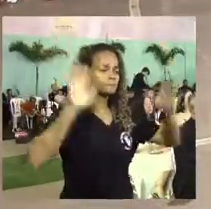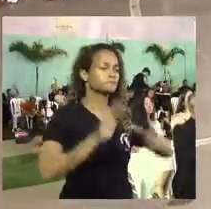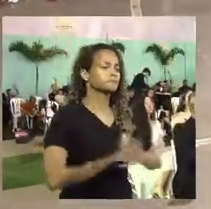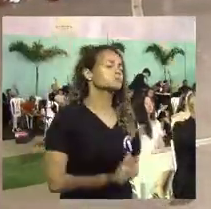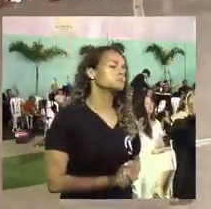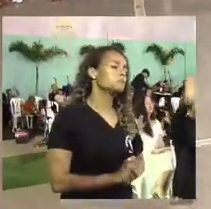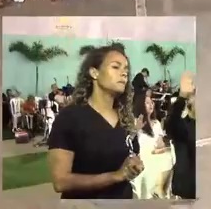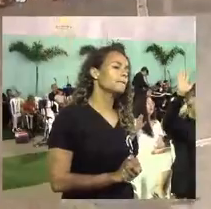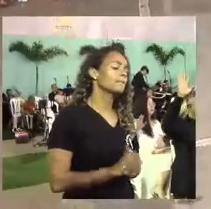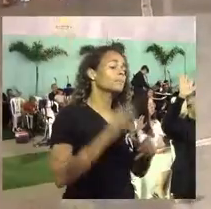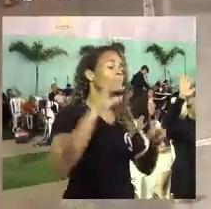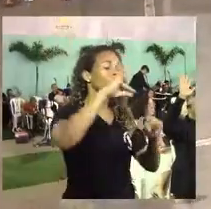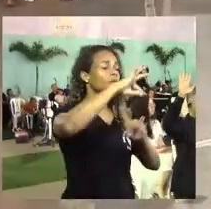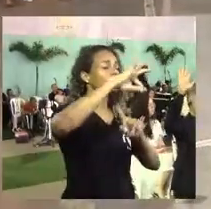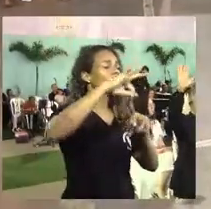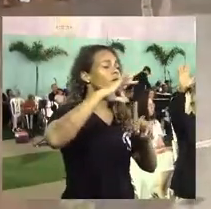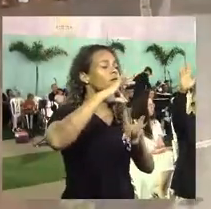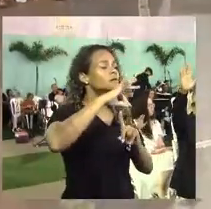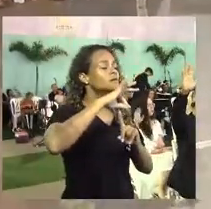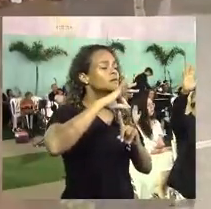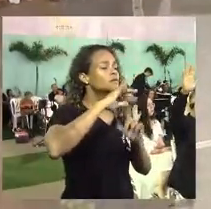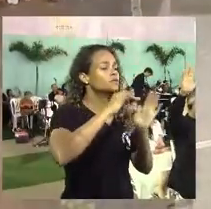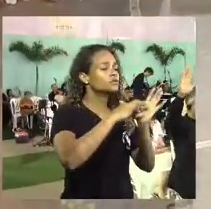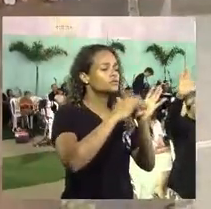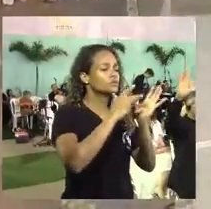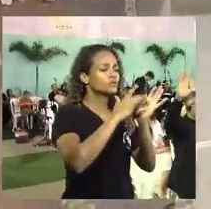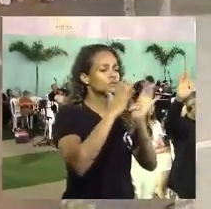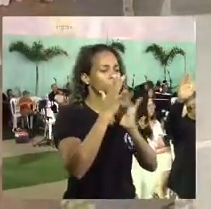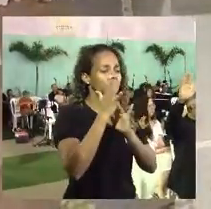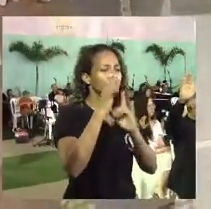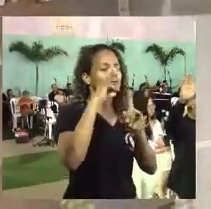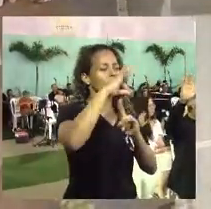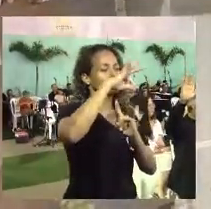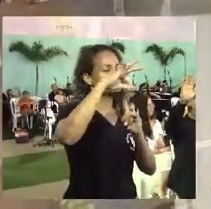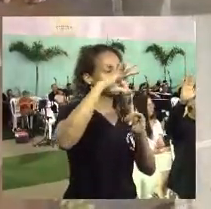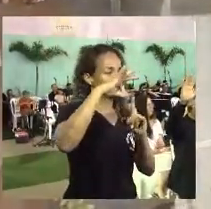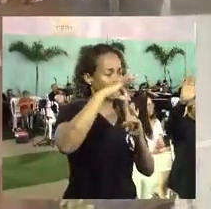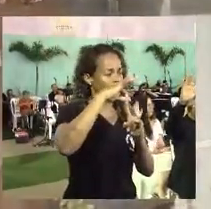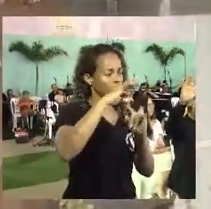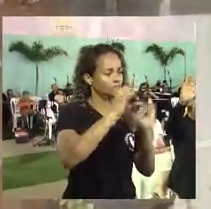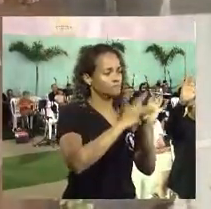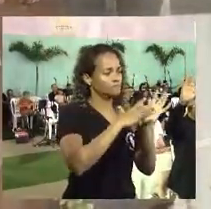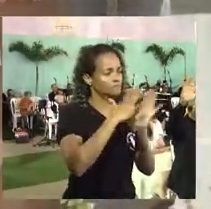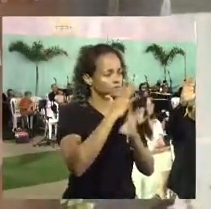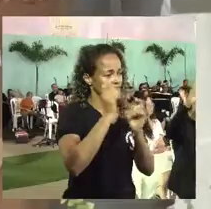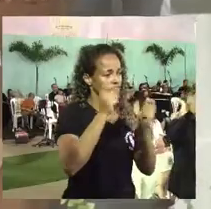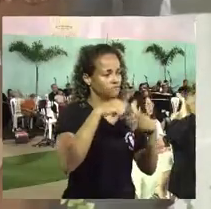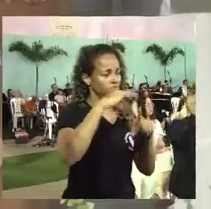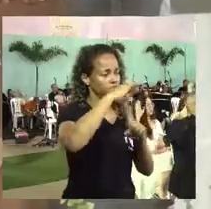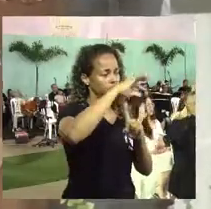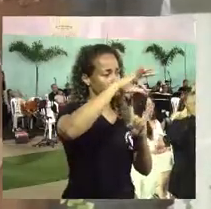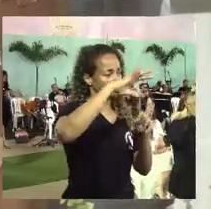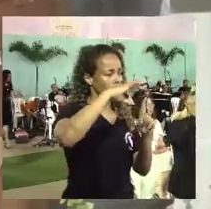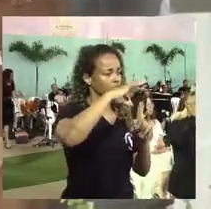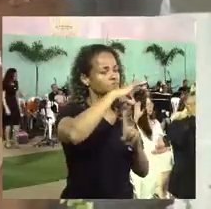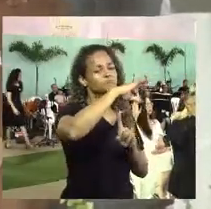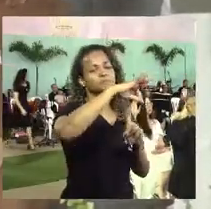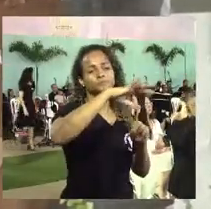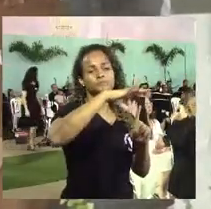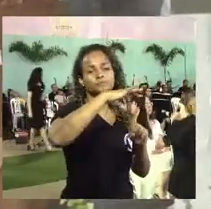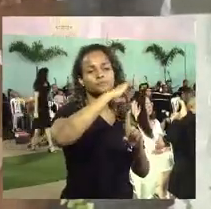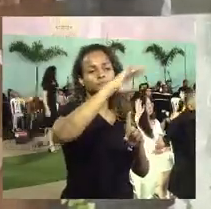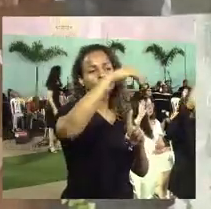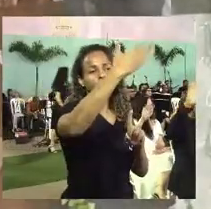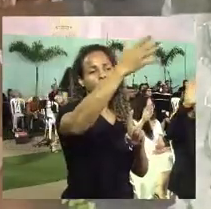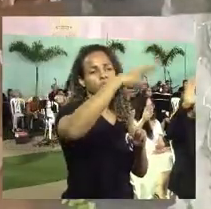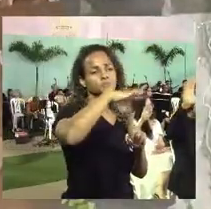céus Jesus é santo Mais Alto São toda Galeria Santo